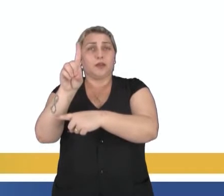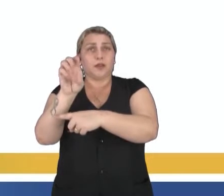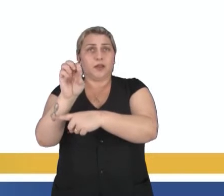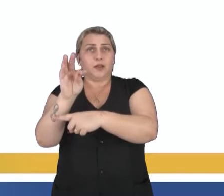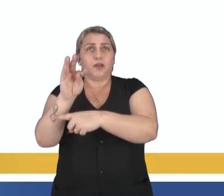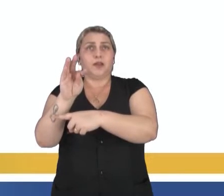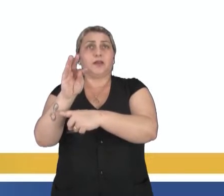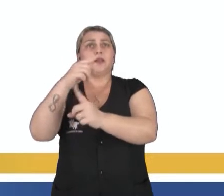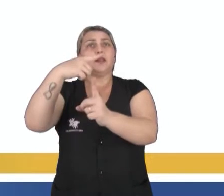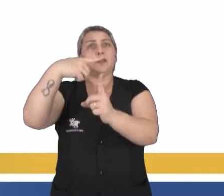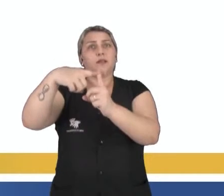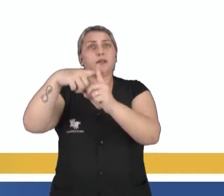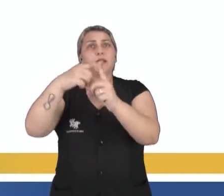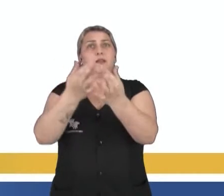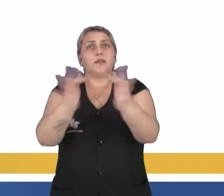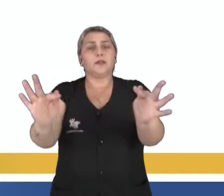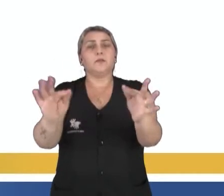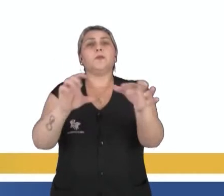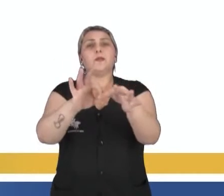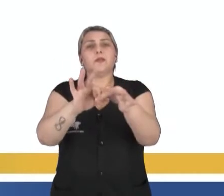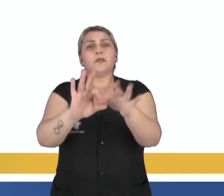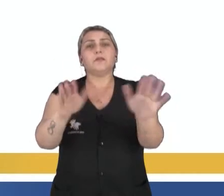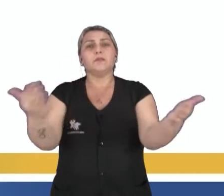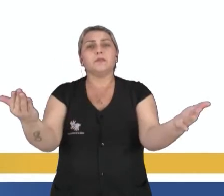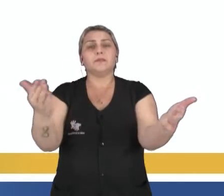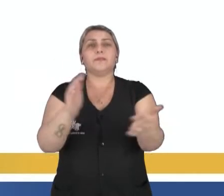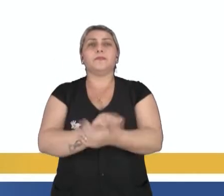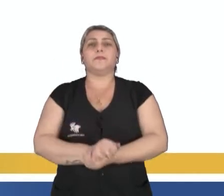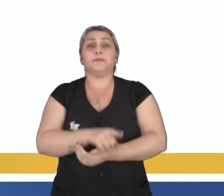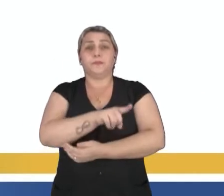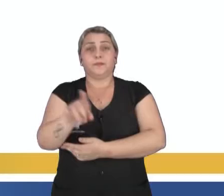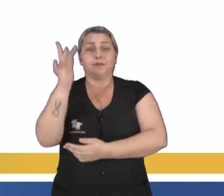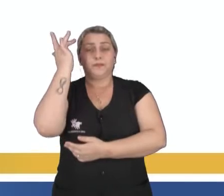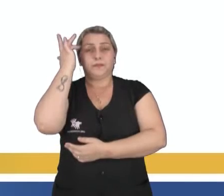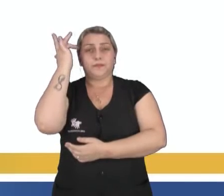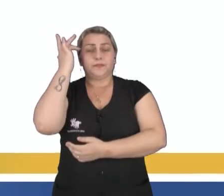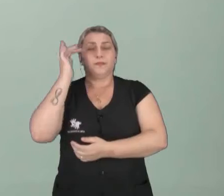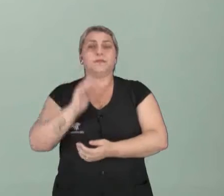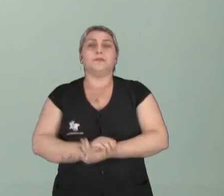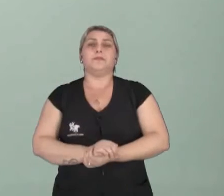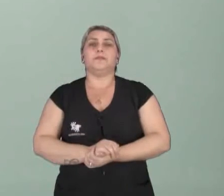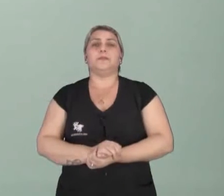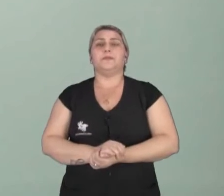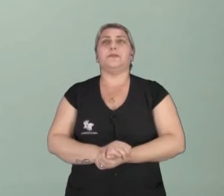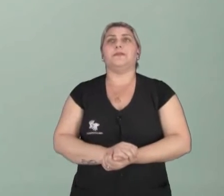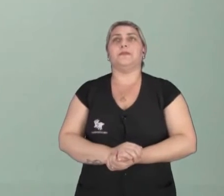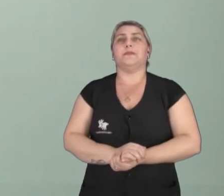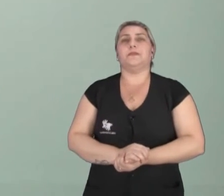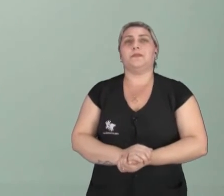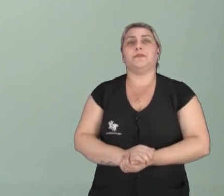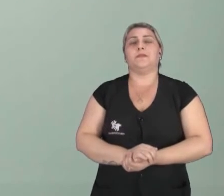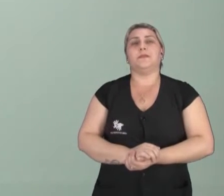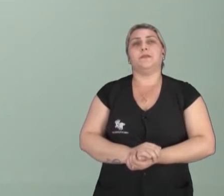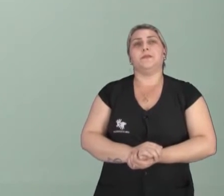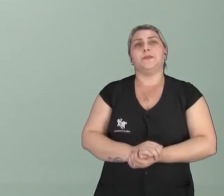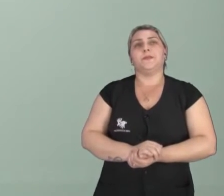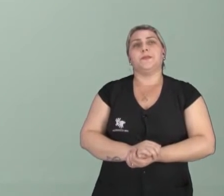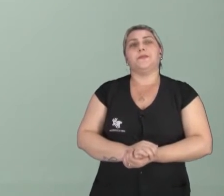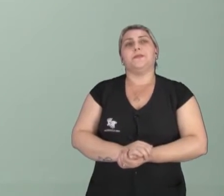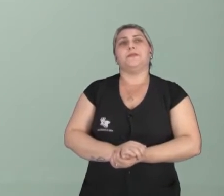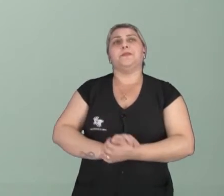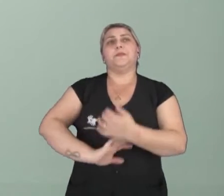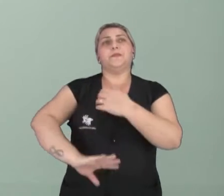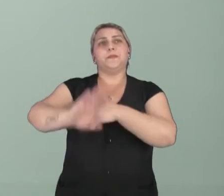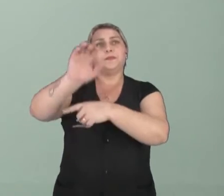sindéticas adjetivas simples conectivos E aí O que vocês acham tem que processar pensarem